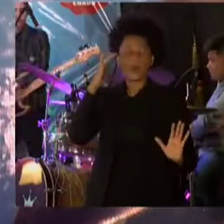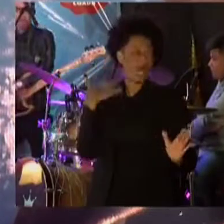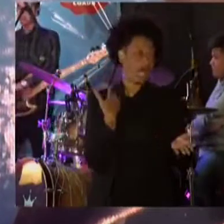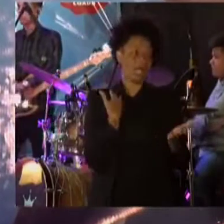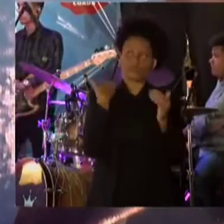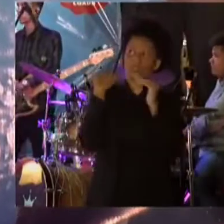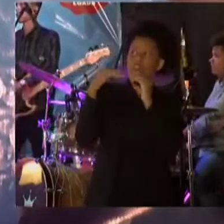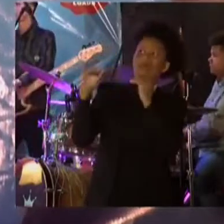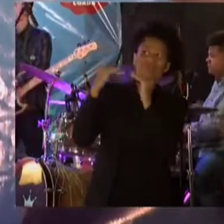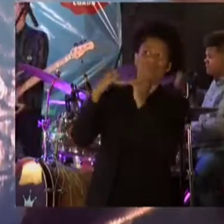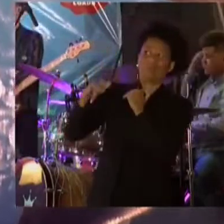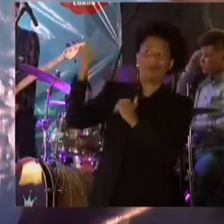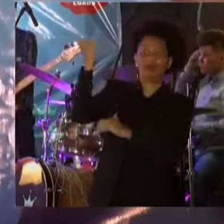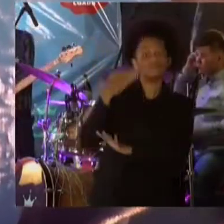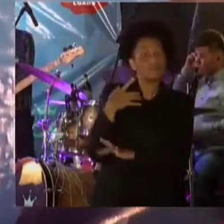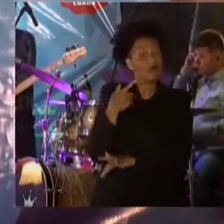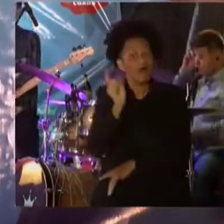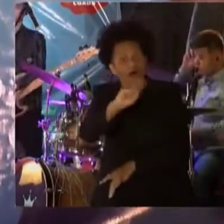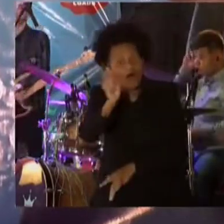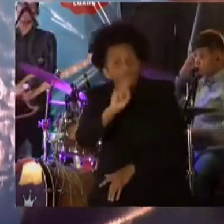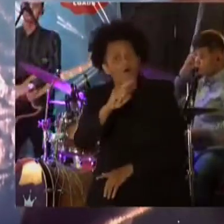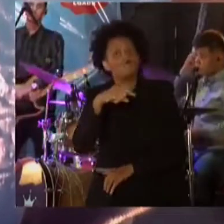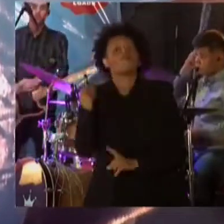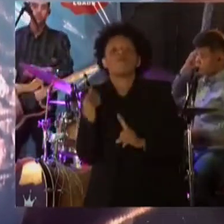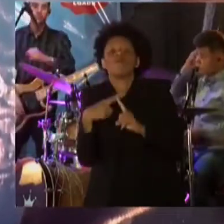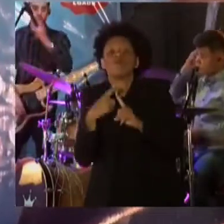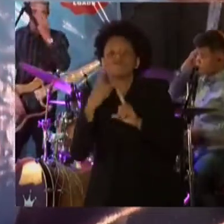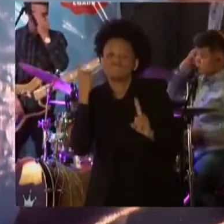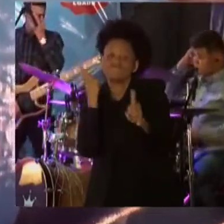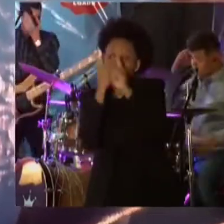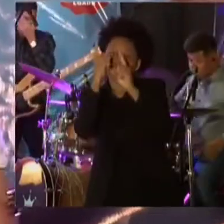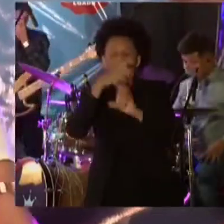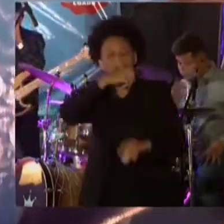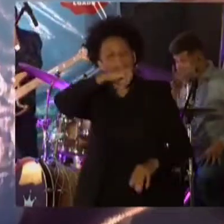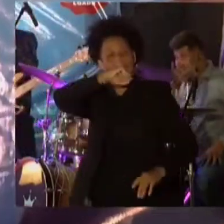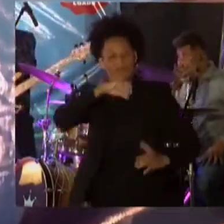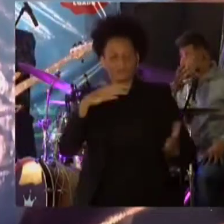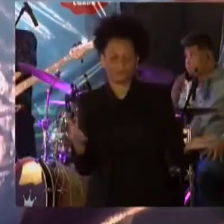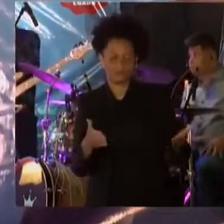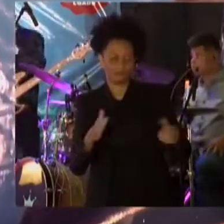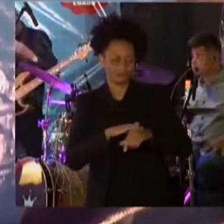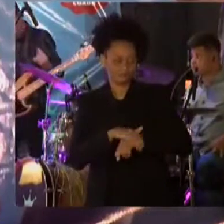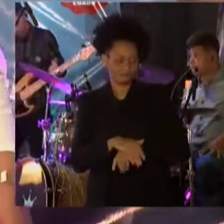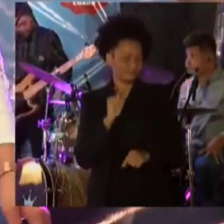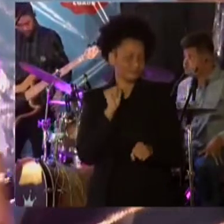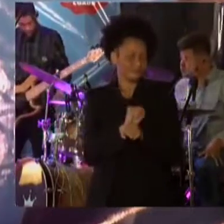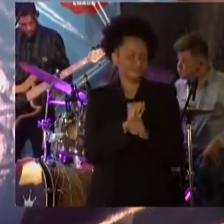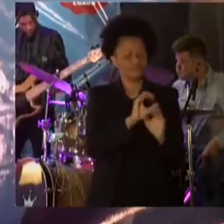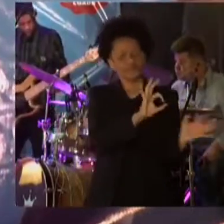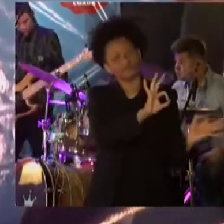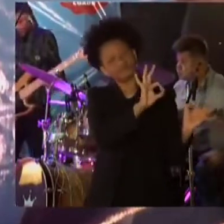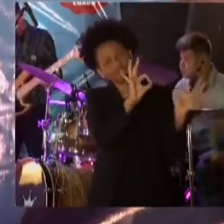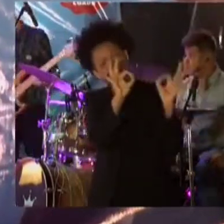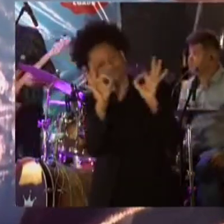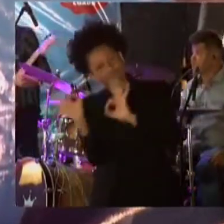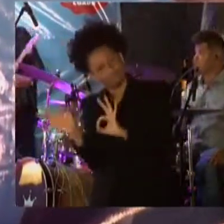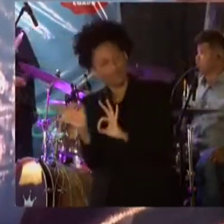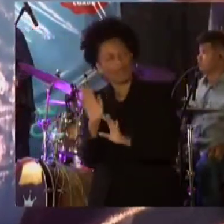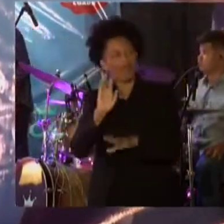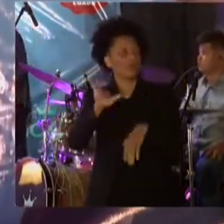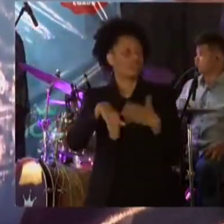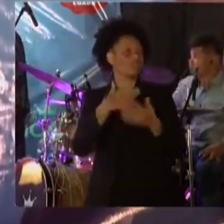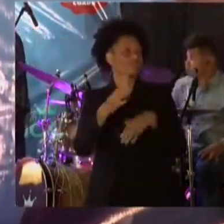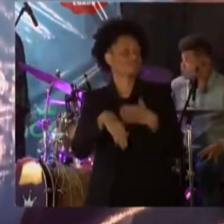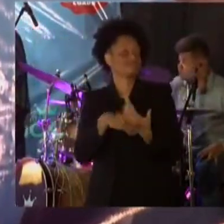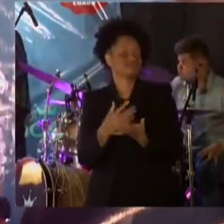com essa graça, porque você foi encontrado pelo Pai nesta noite. Talvez você parou aí agora, talvez você aleatoriamente